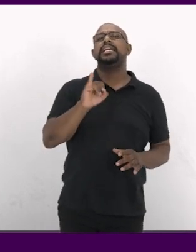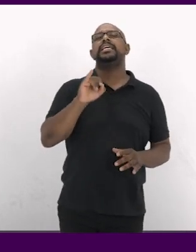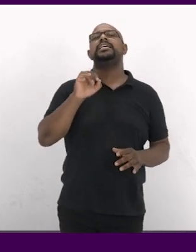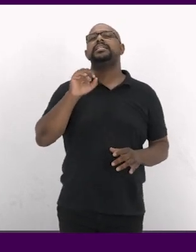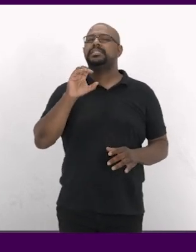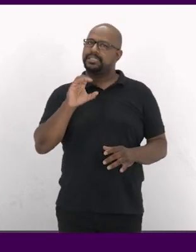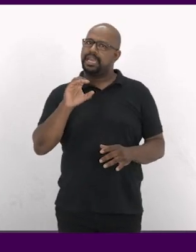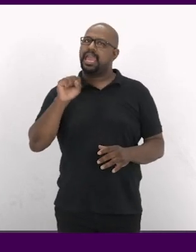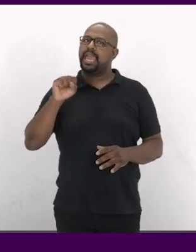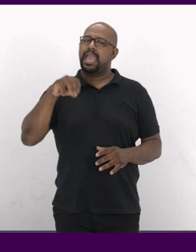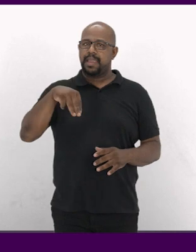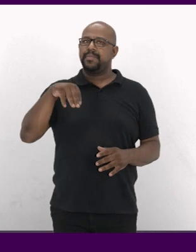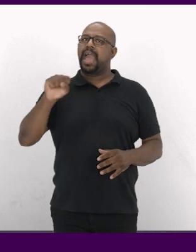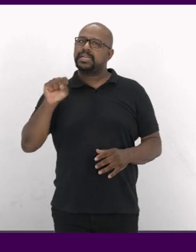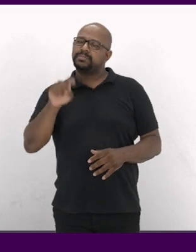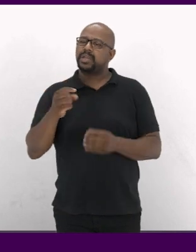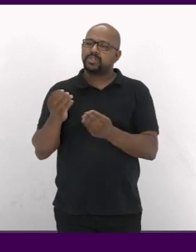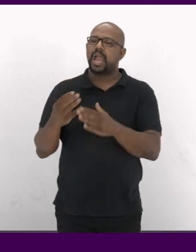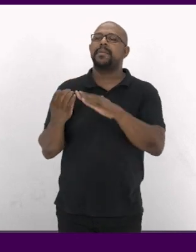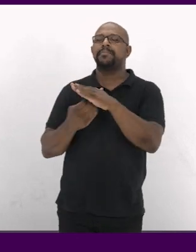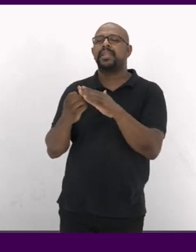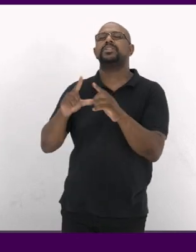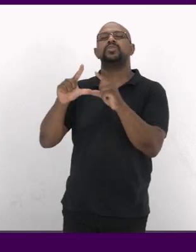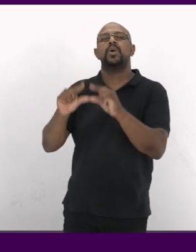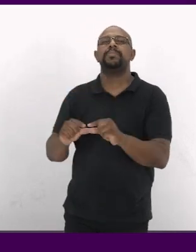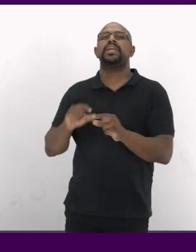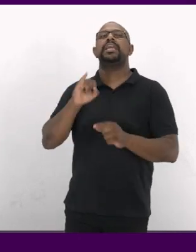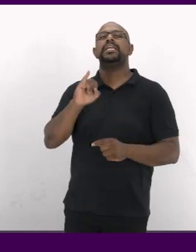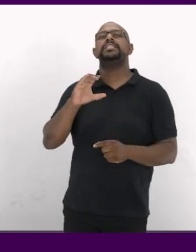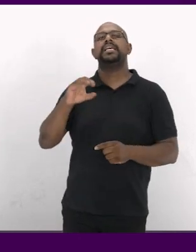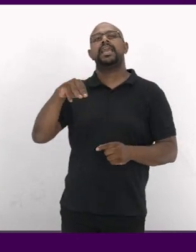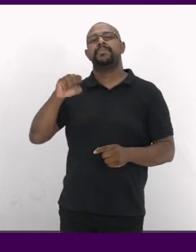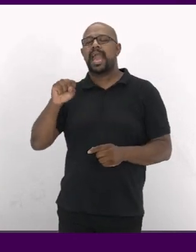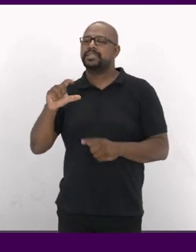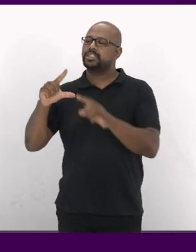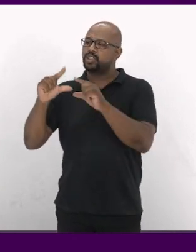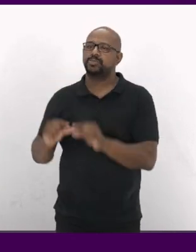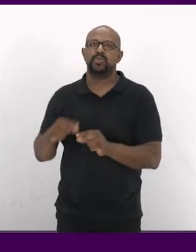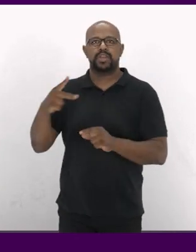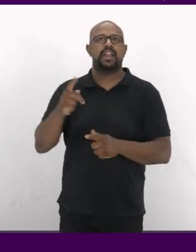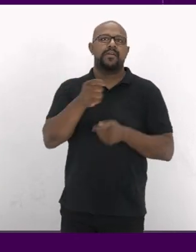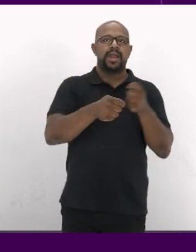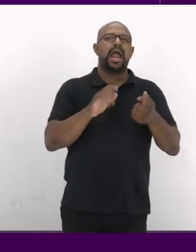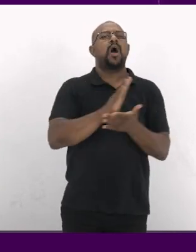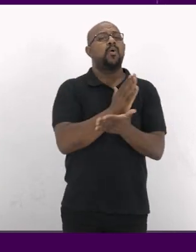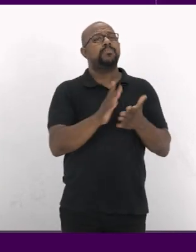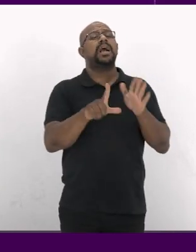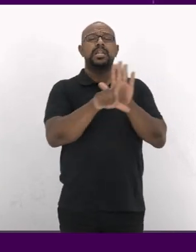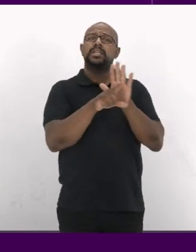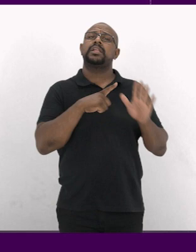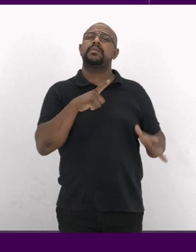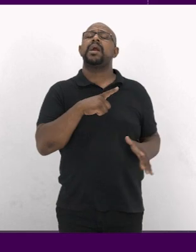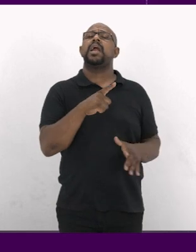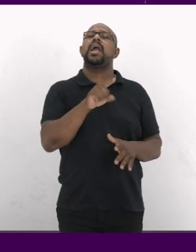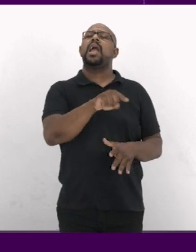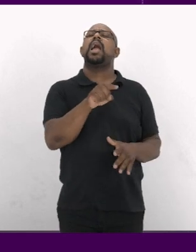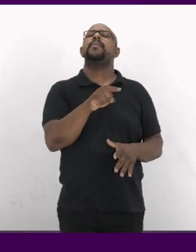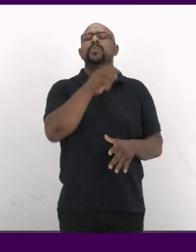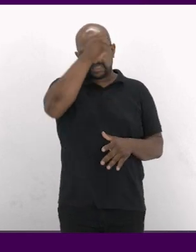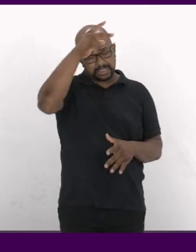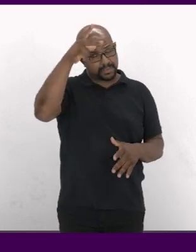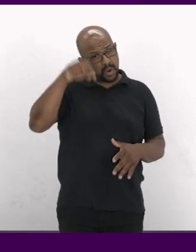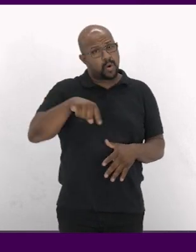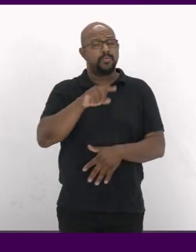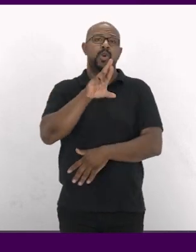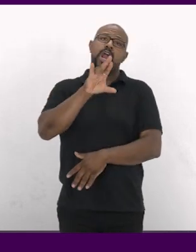ICMS, porque o incentivo é concedido à empresa sobre o ICMS que ela terá que pagar. E algumas cidades possuem uma lei municipal de incentivo à